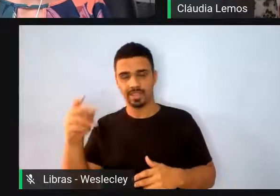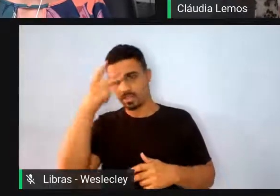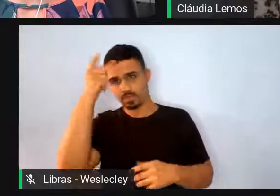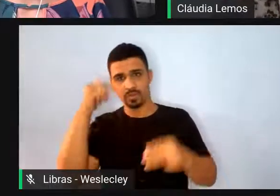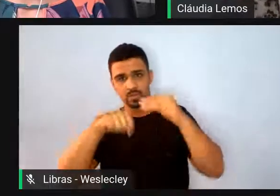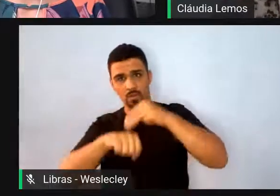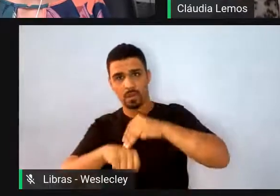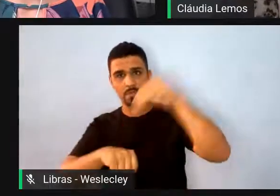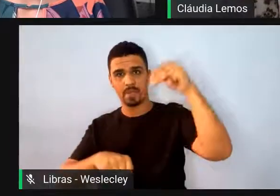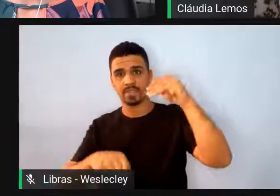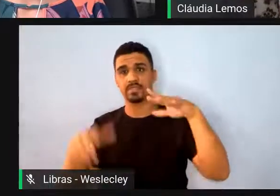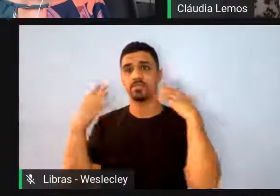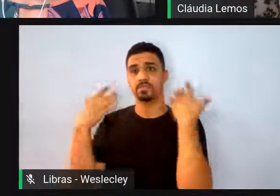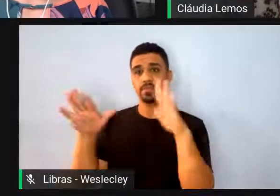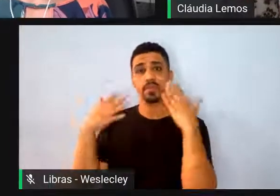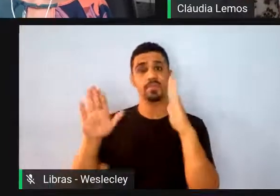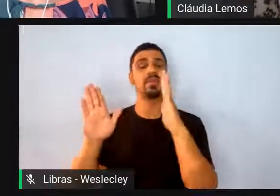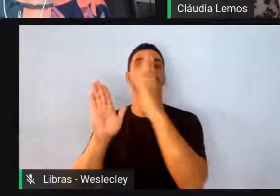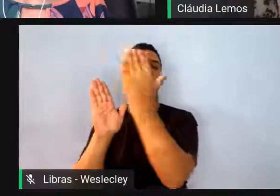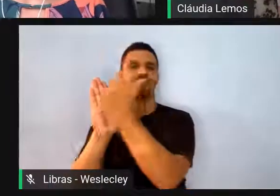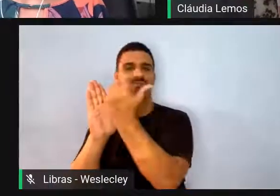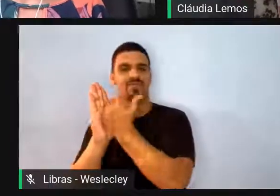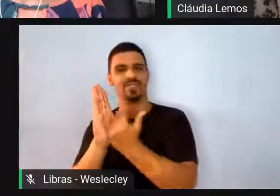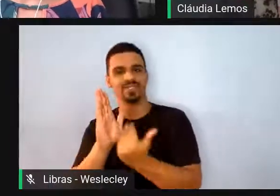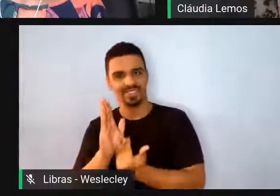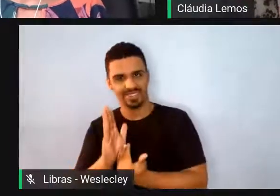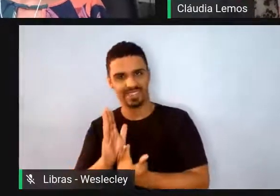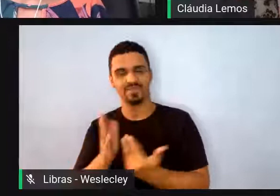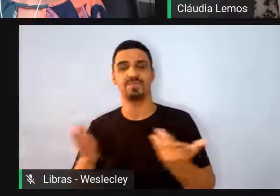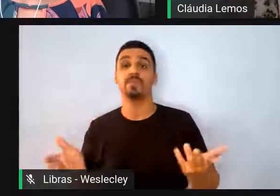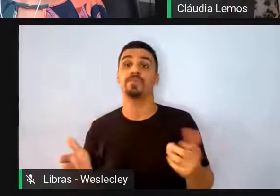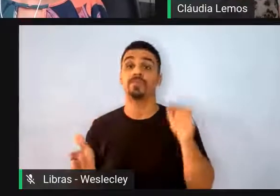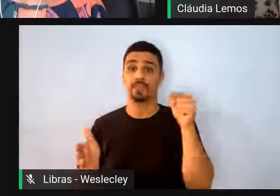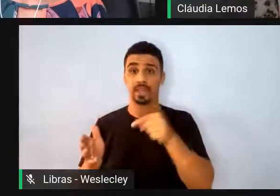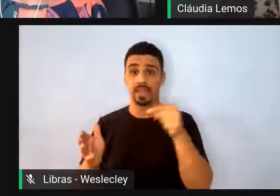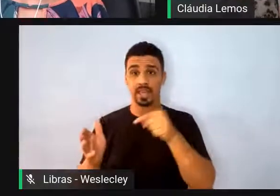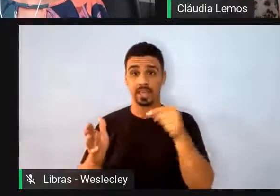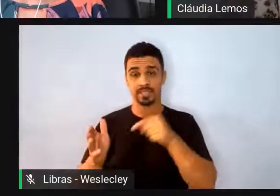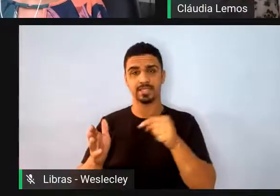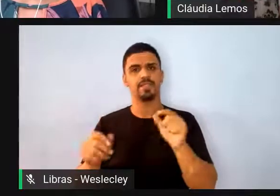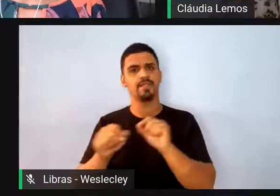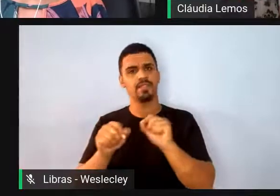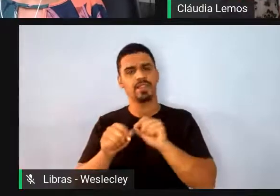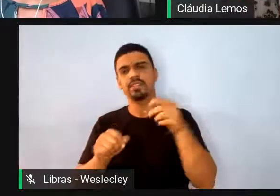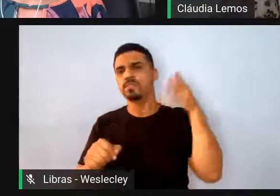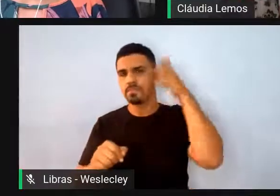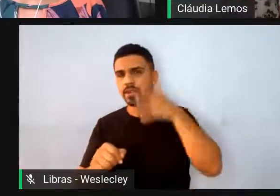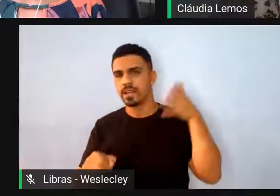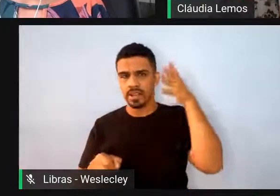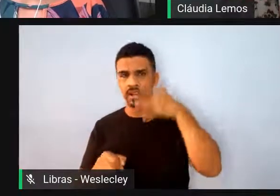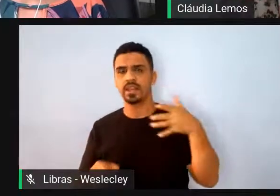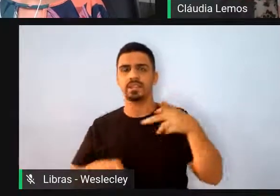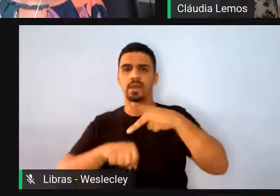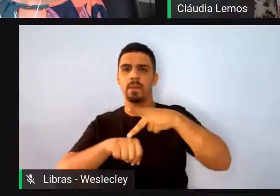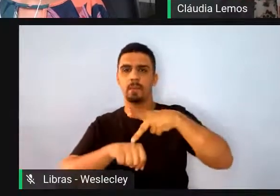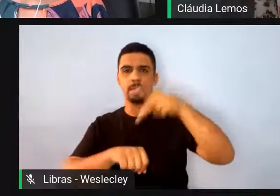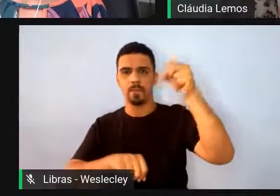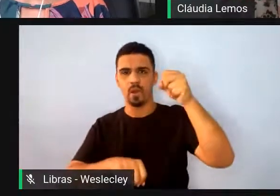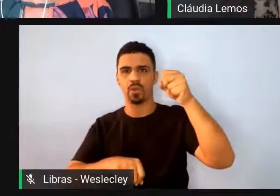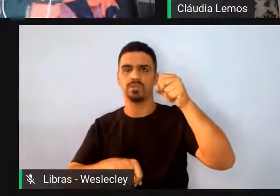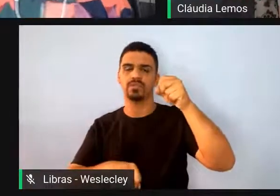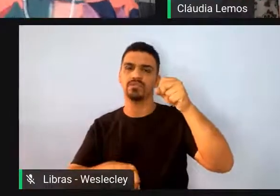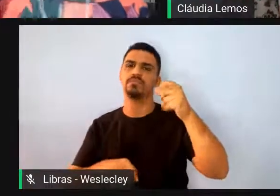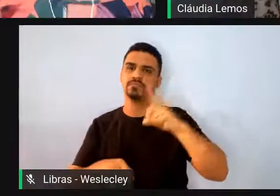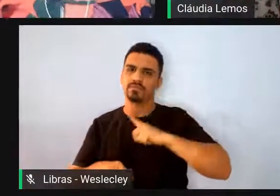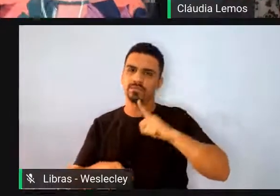nosso programa, e que essa palestra faz parte do ciclo de palestras, né, do programa de pós-graduação. Elas estão todas